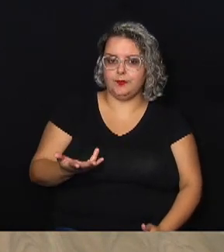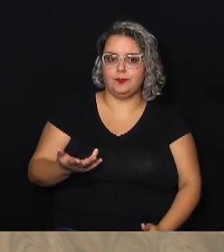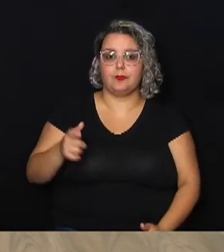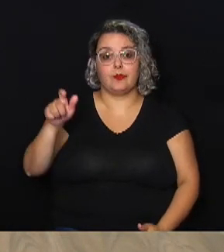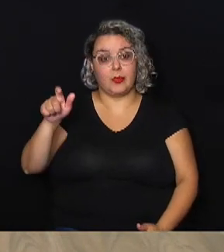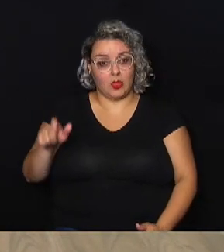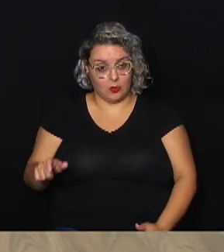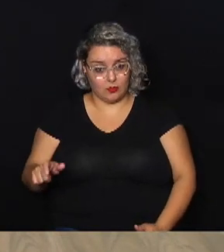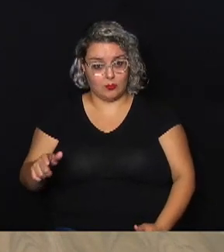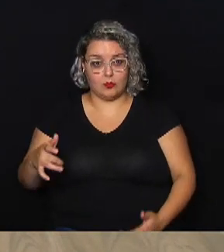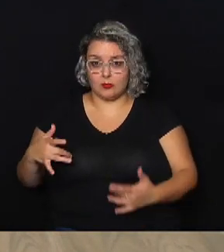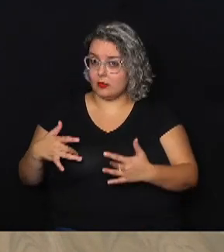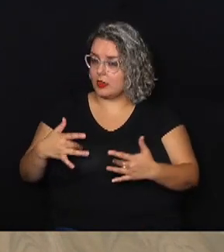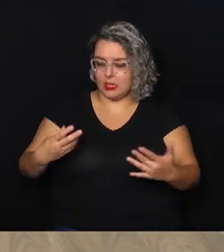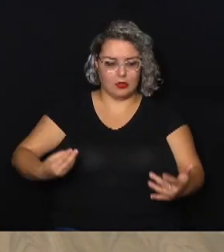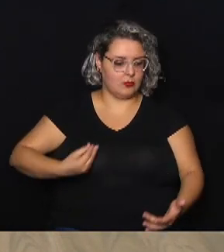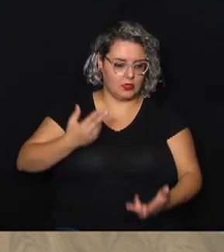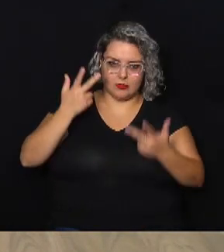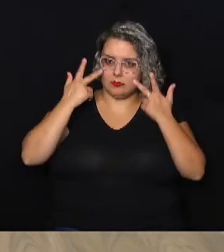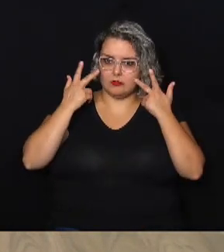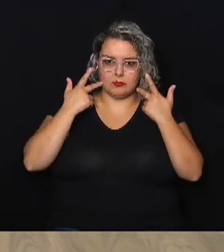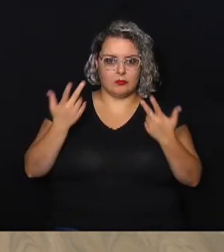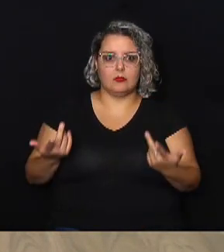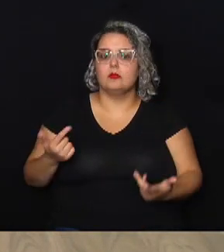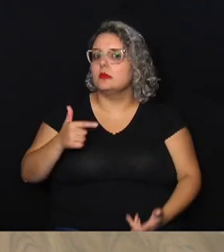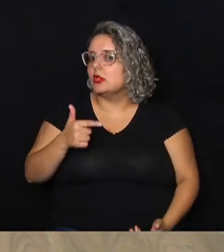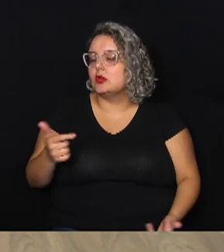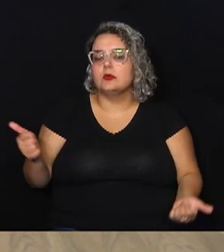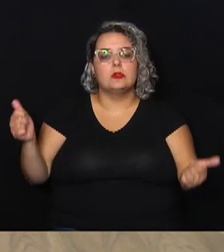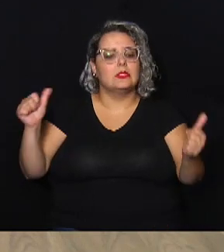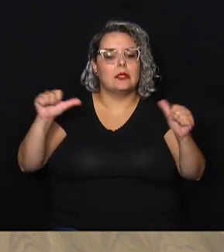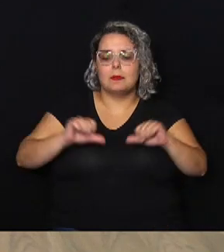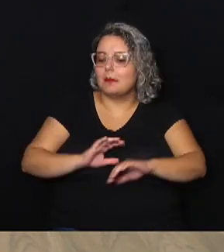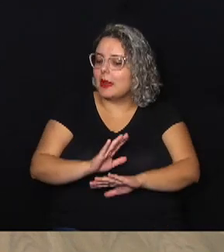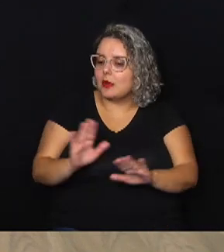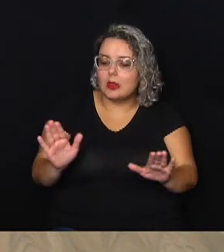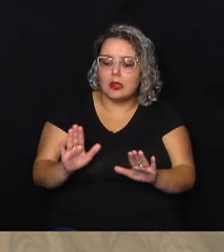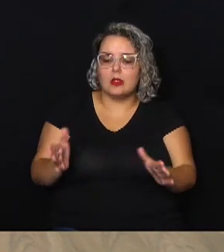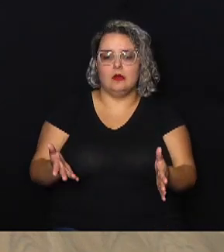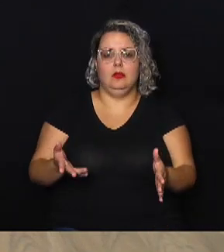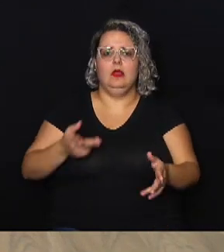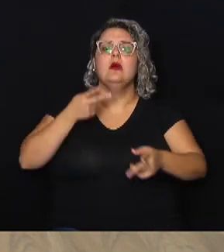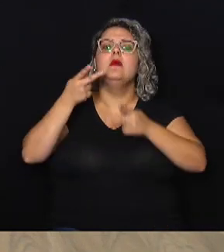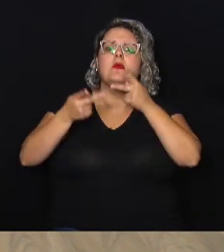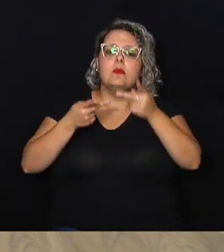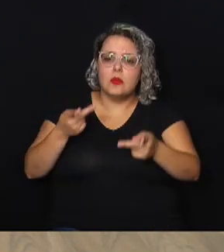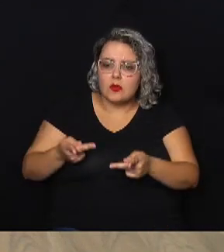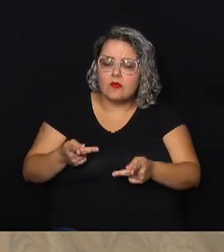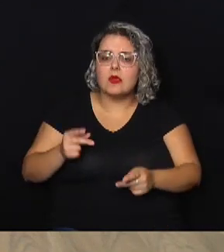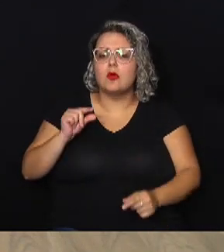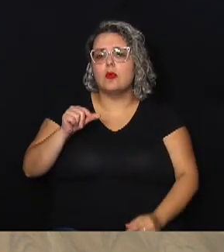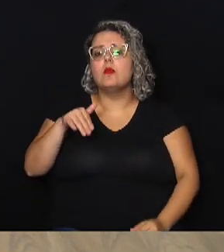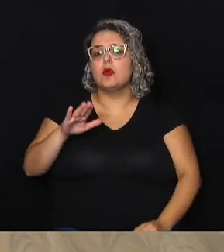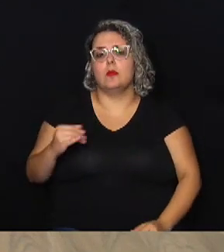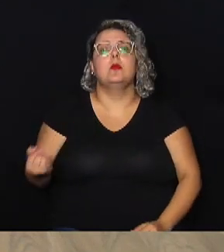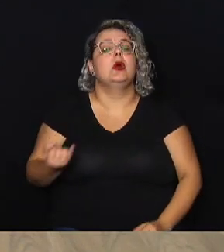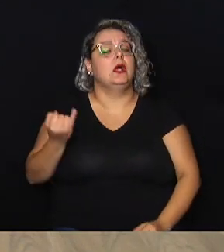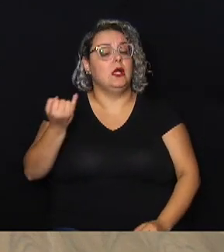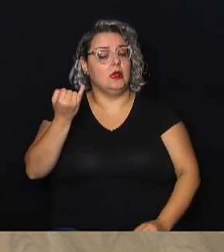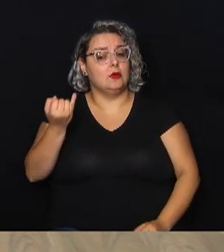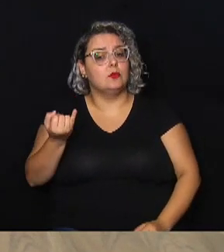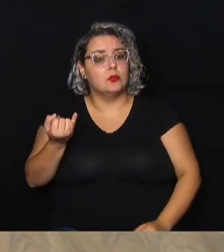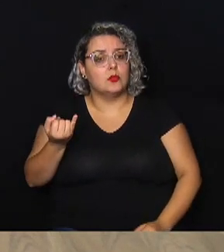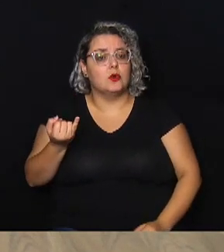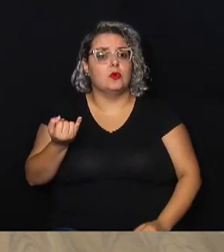doador é vida que segue, né? Não causa mal nenhum para ele. Vamos reforçar um pouquinho a importância